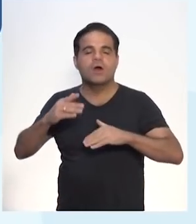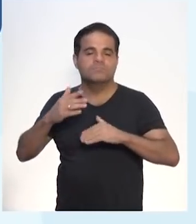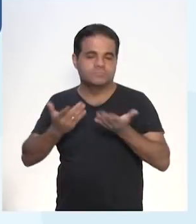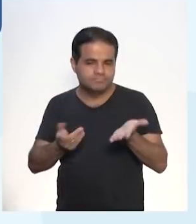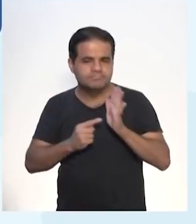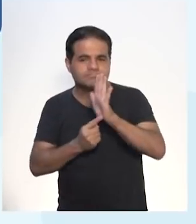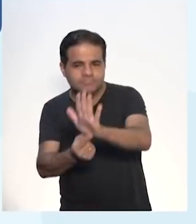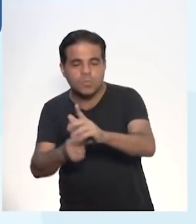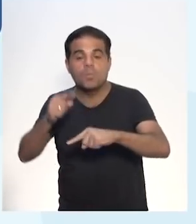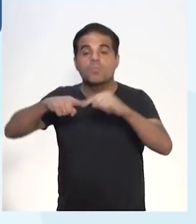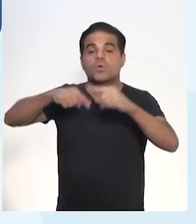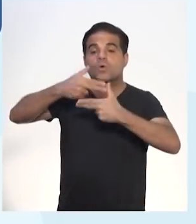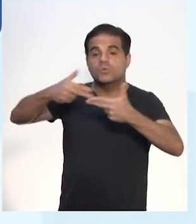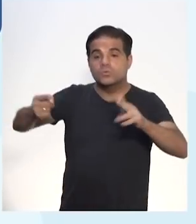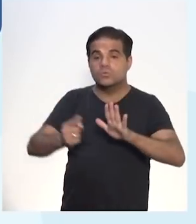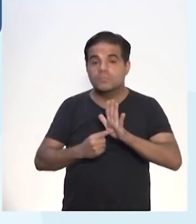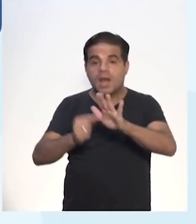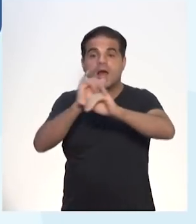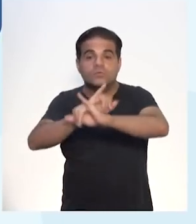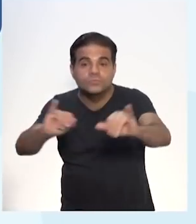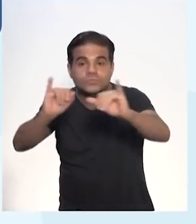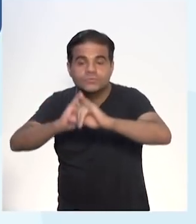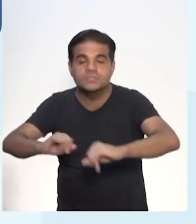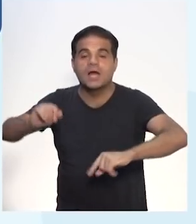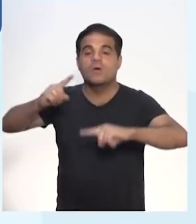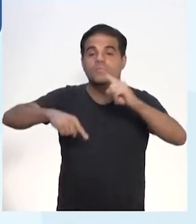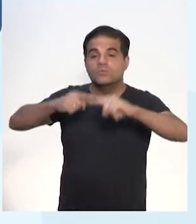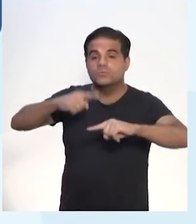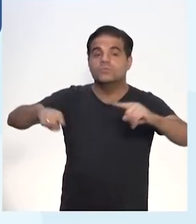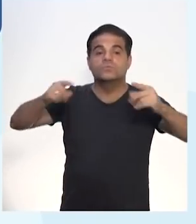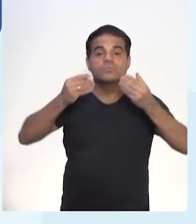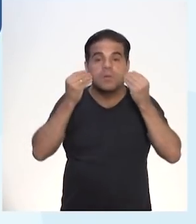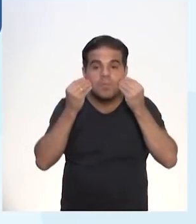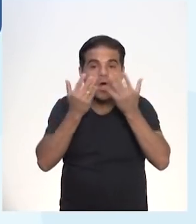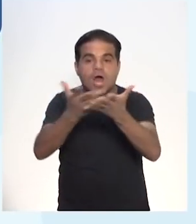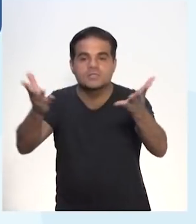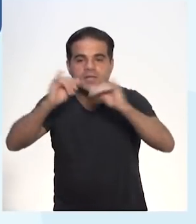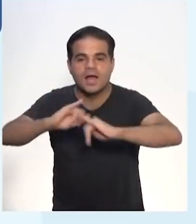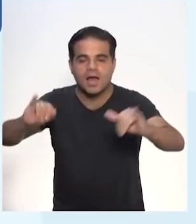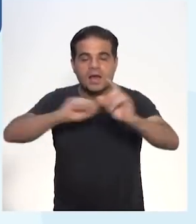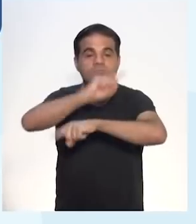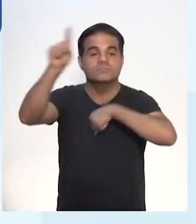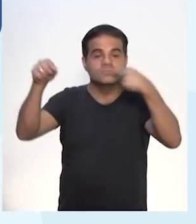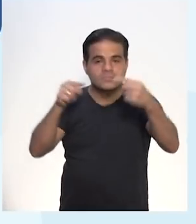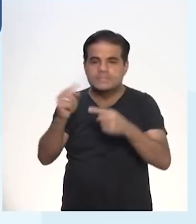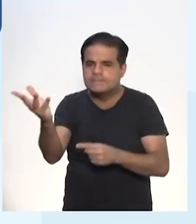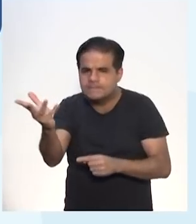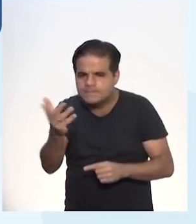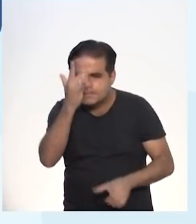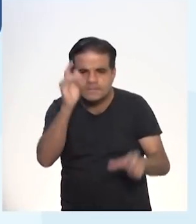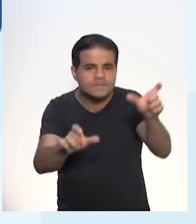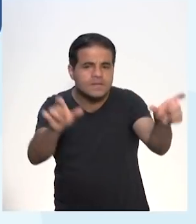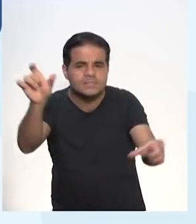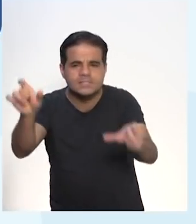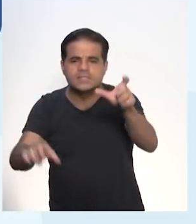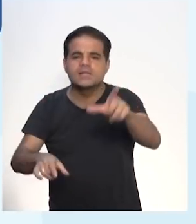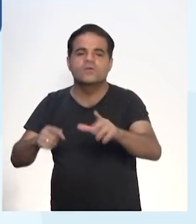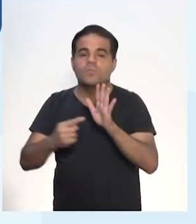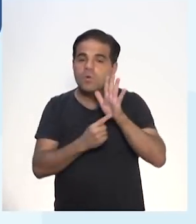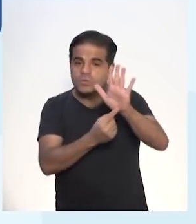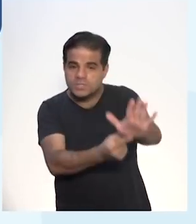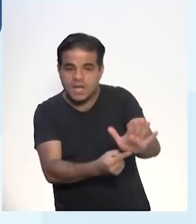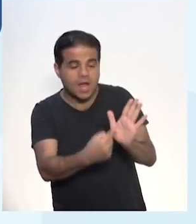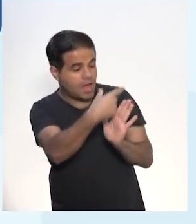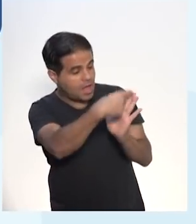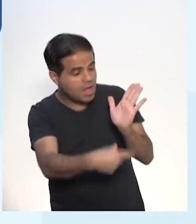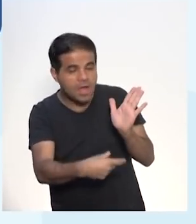Então, eu tenho um produto para anunciar, um produto para divulgar, com a finalidade de convencer pessoas, né, o